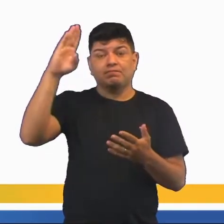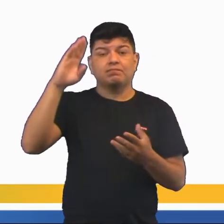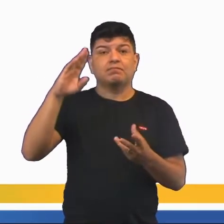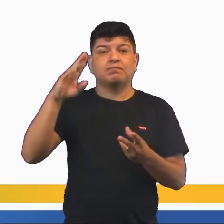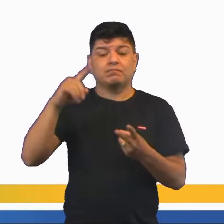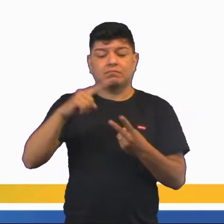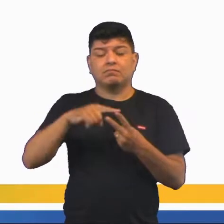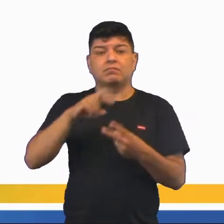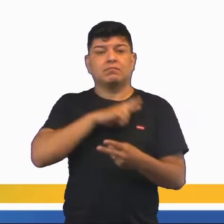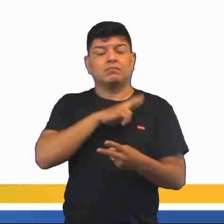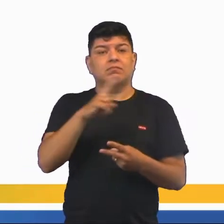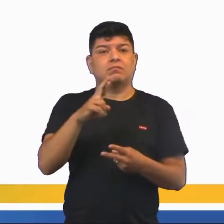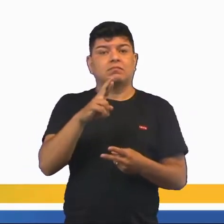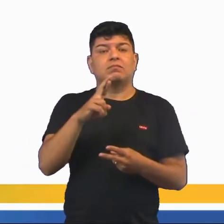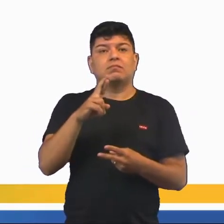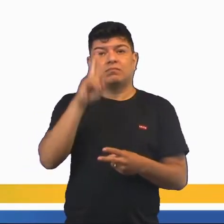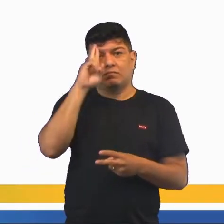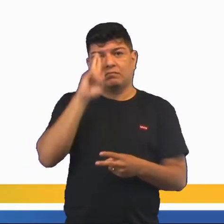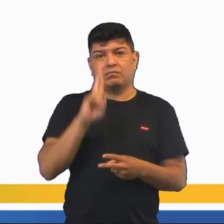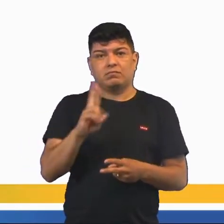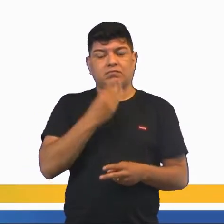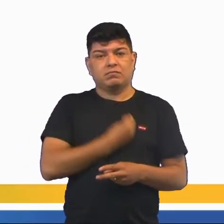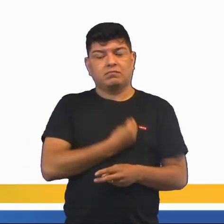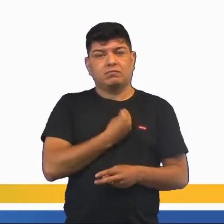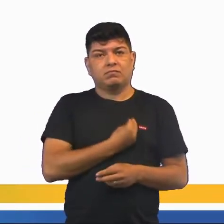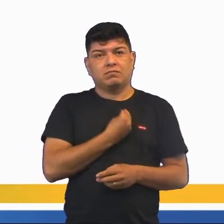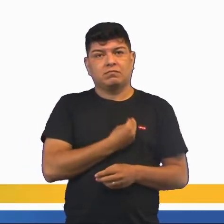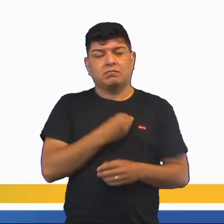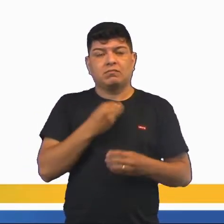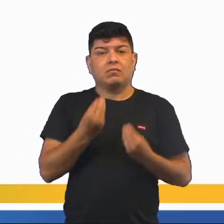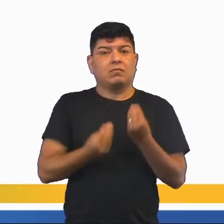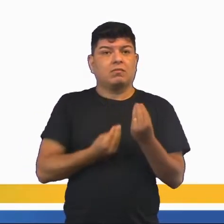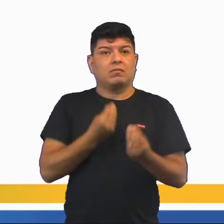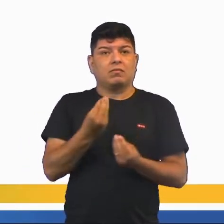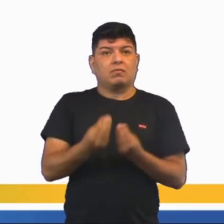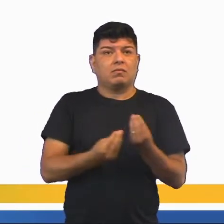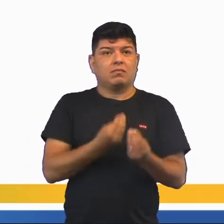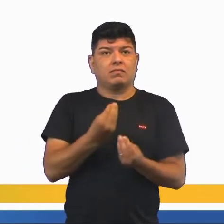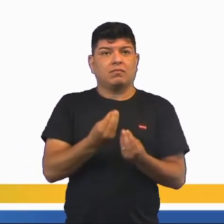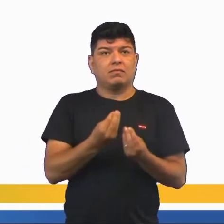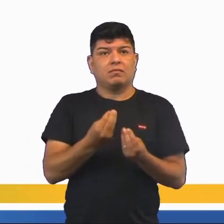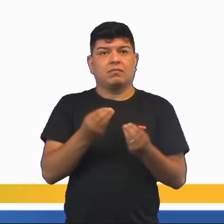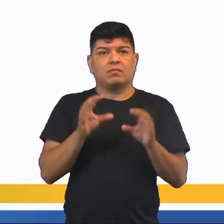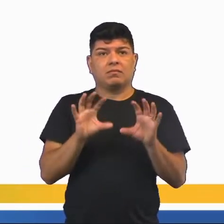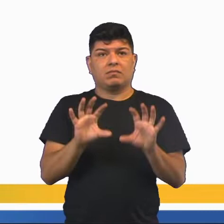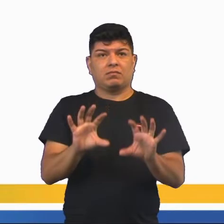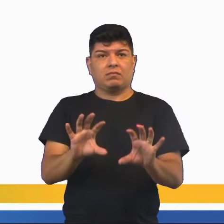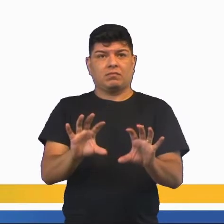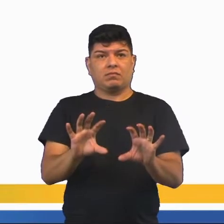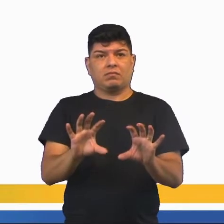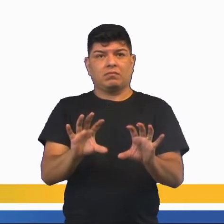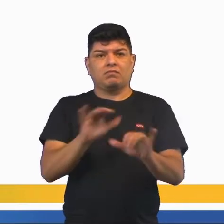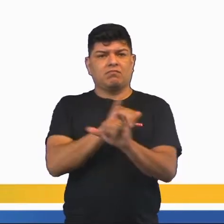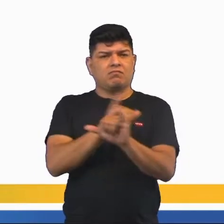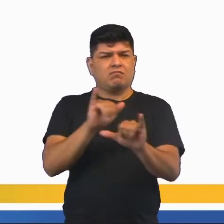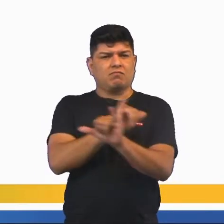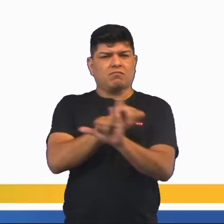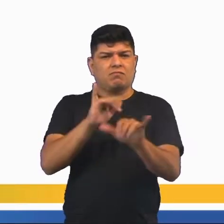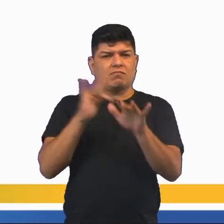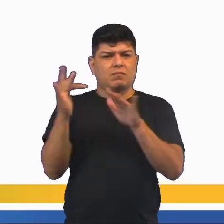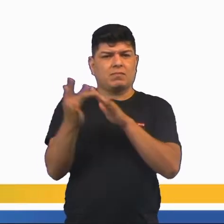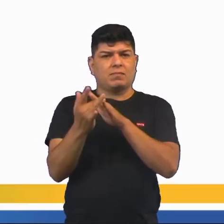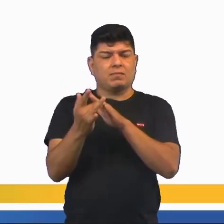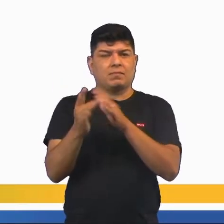fundamentos religiosos de respeito à vida e como eles são veiculados